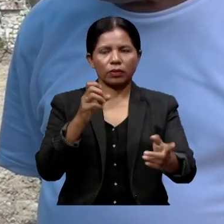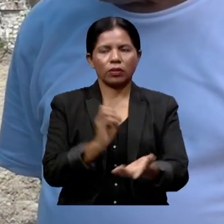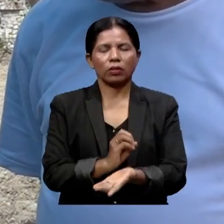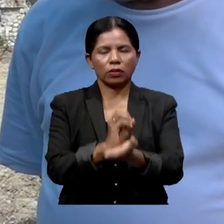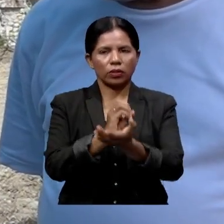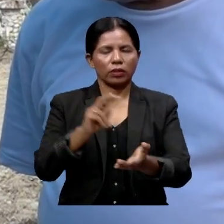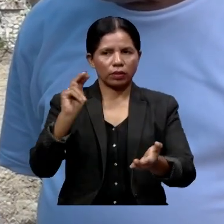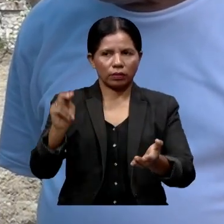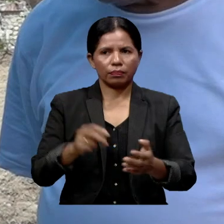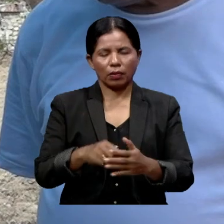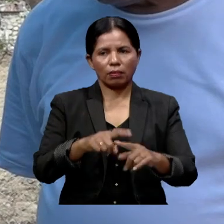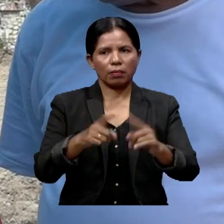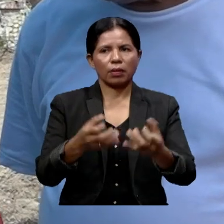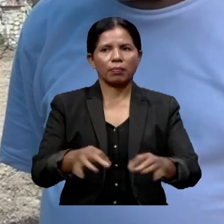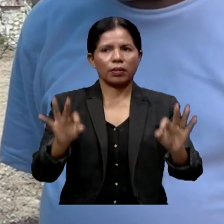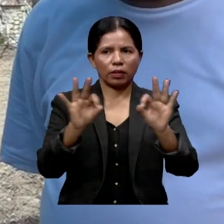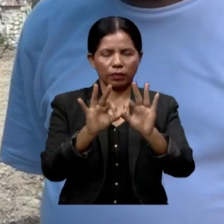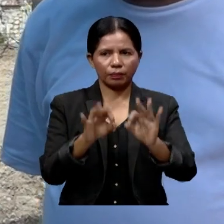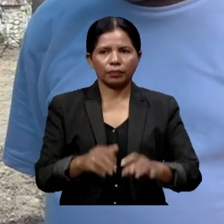raioanian, mas é importante, mas né?